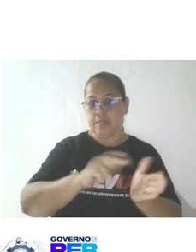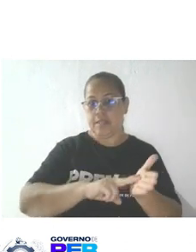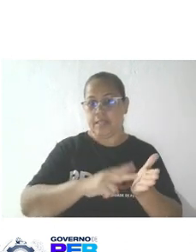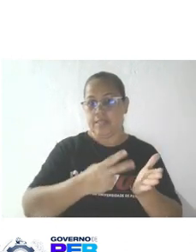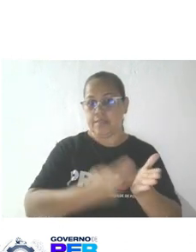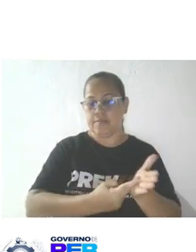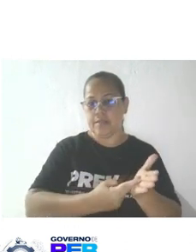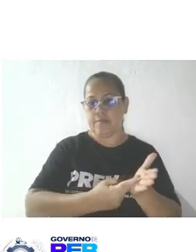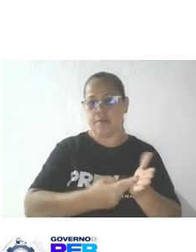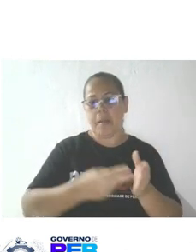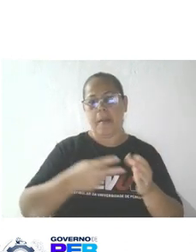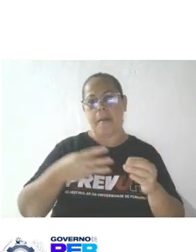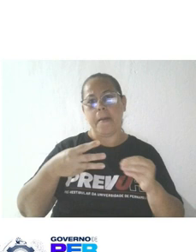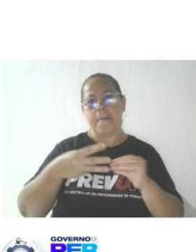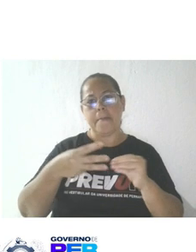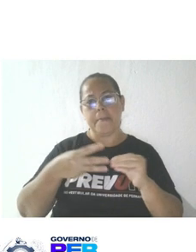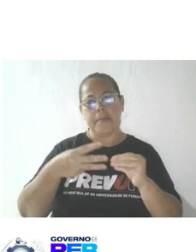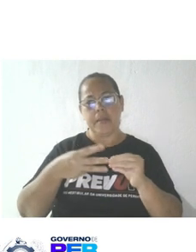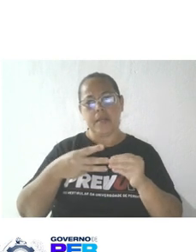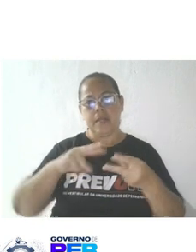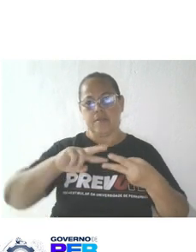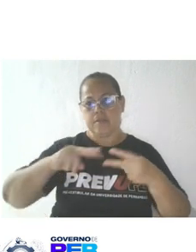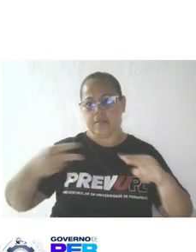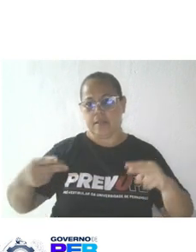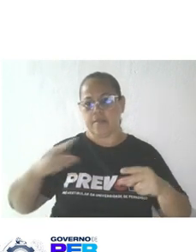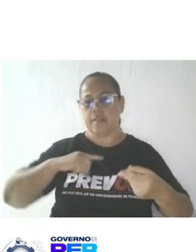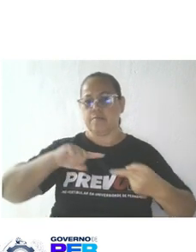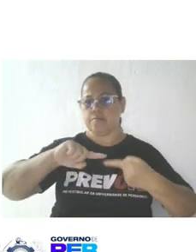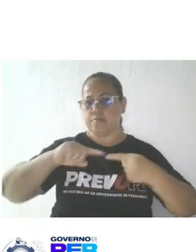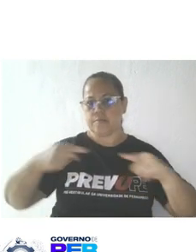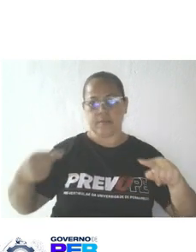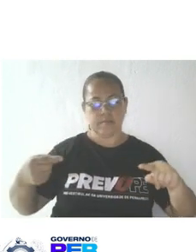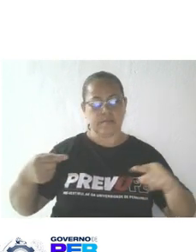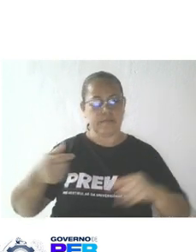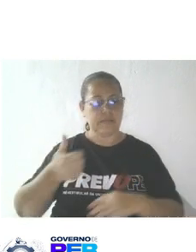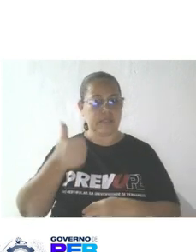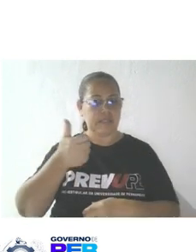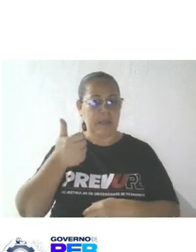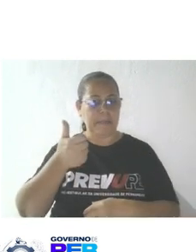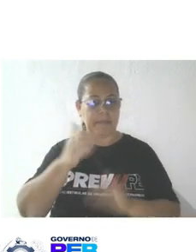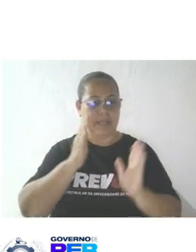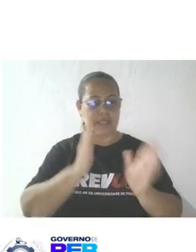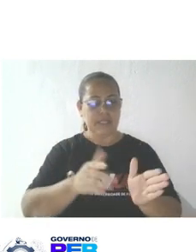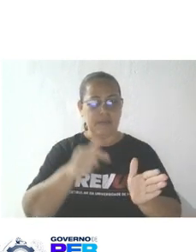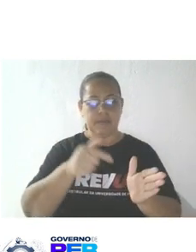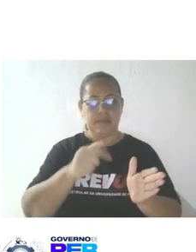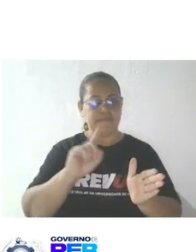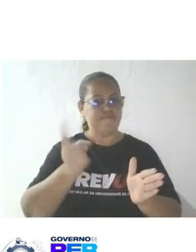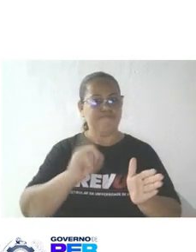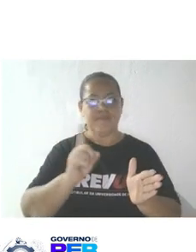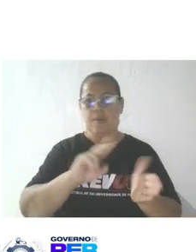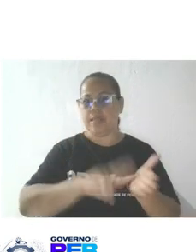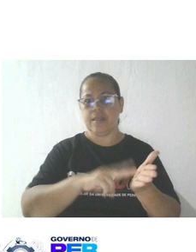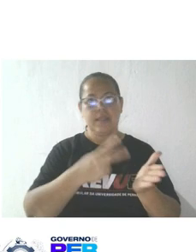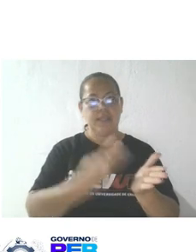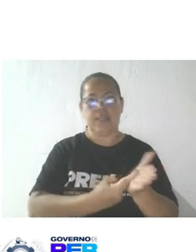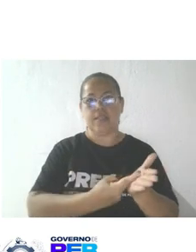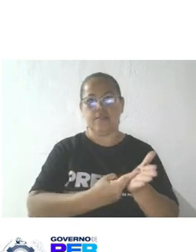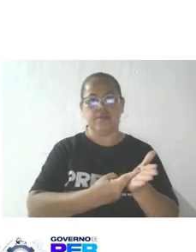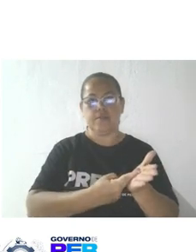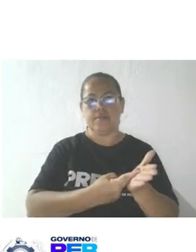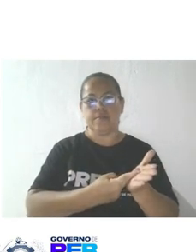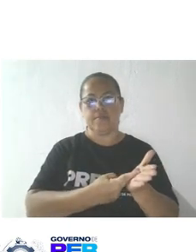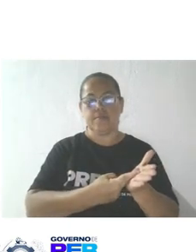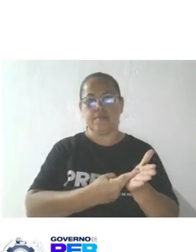a molécula de DNA produz uma molécula de RNA. Pessoal, a primeira etapa da síntese proteica não é tradução, né?